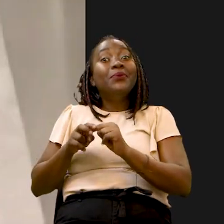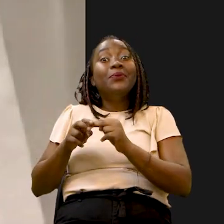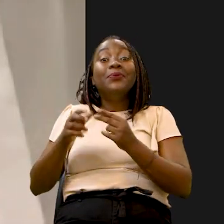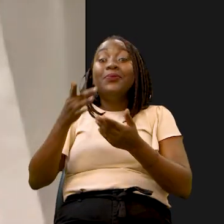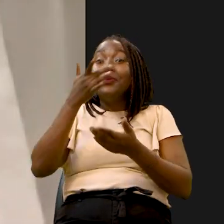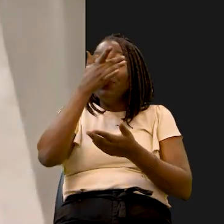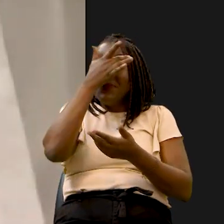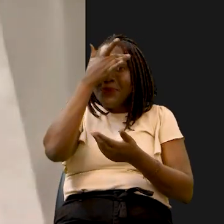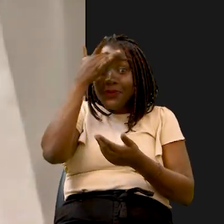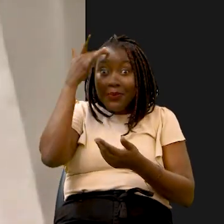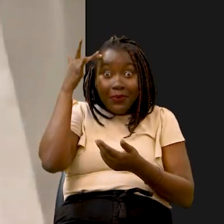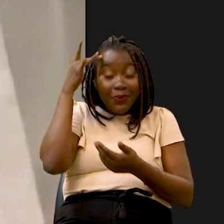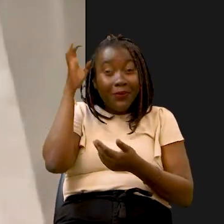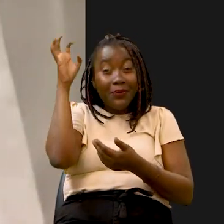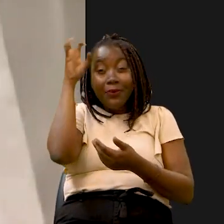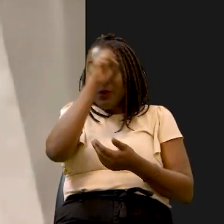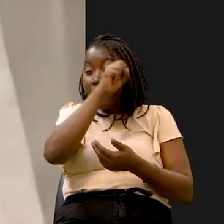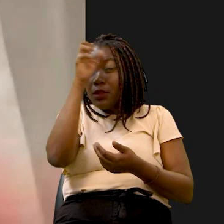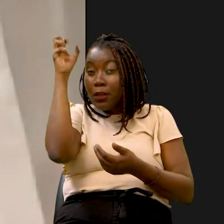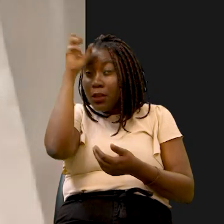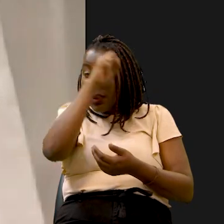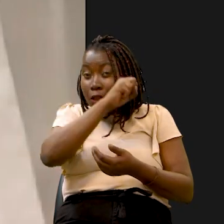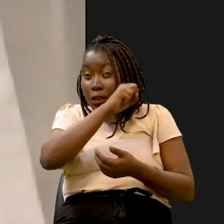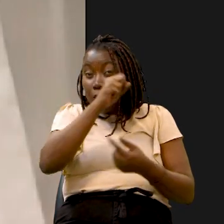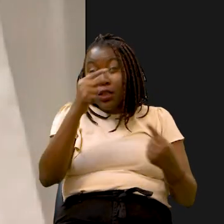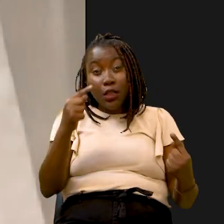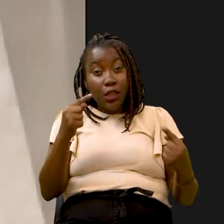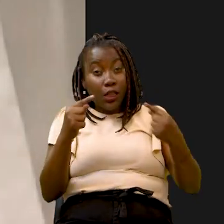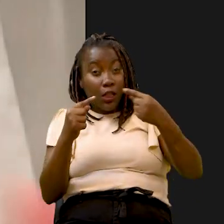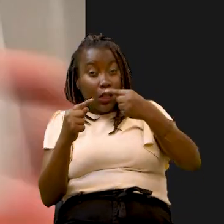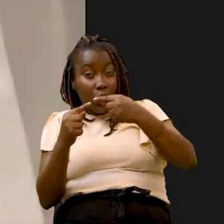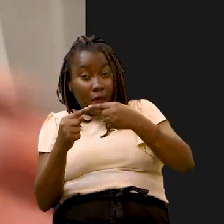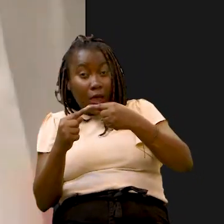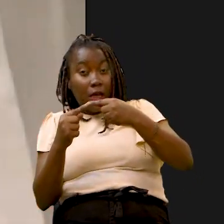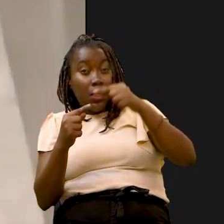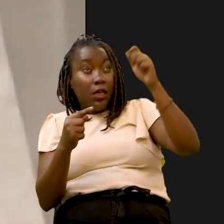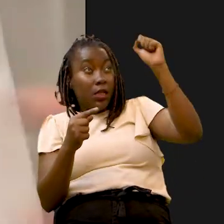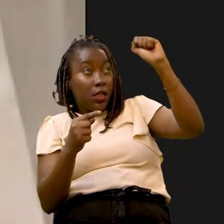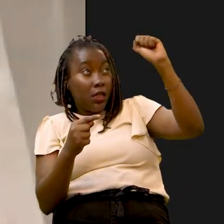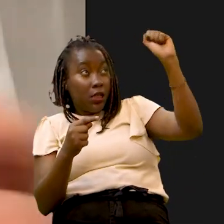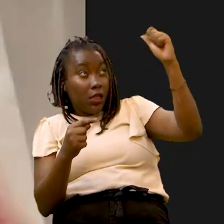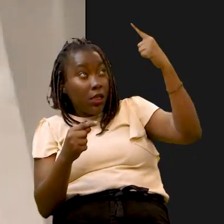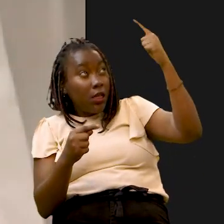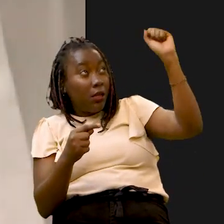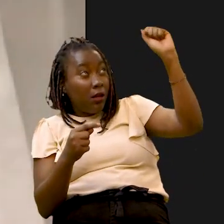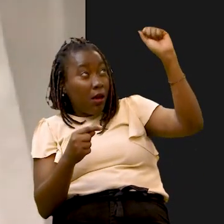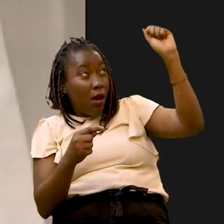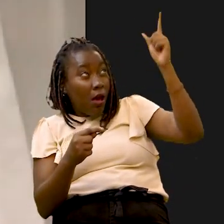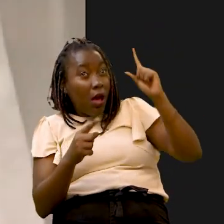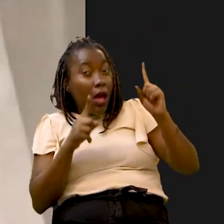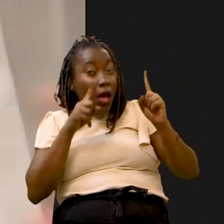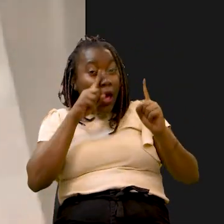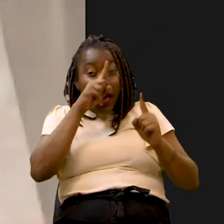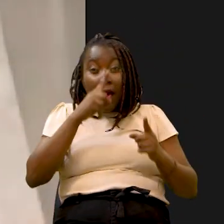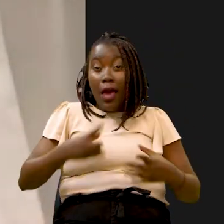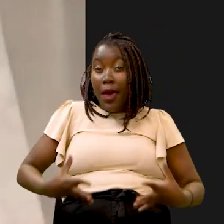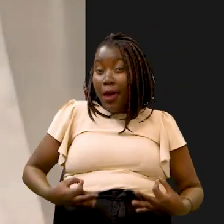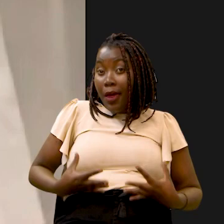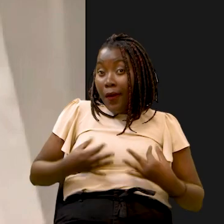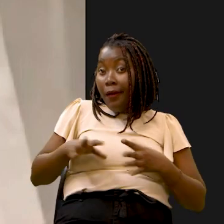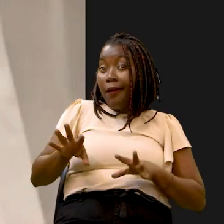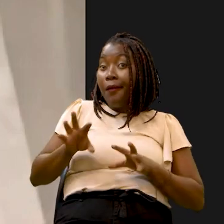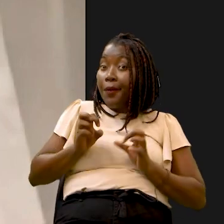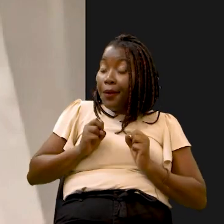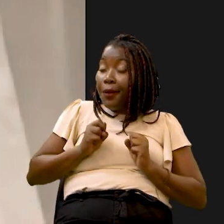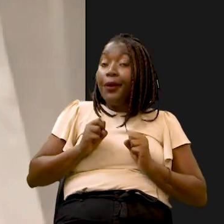justamente fazendo com que as pessoas tenham essa informação da associação da radiação solar e